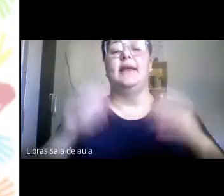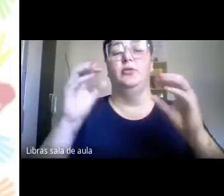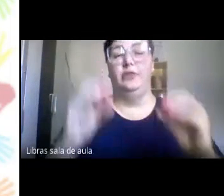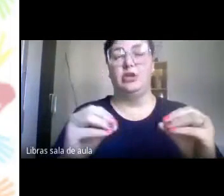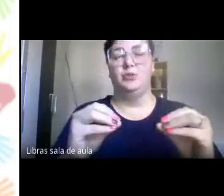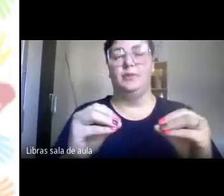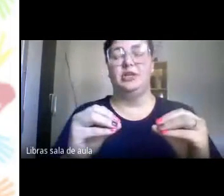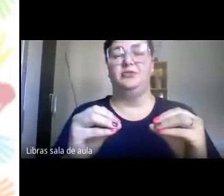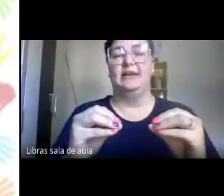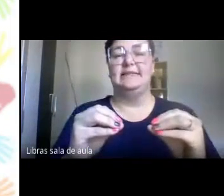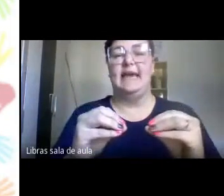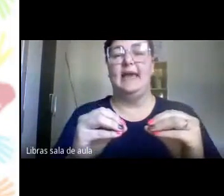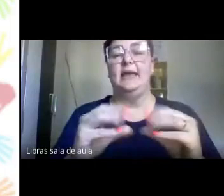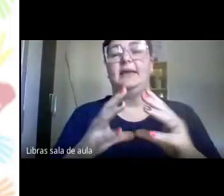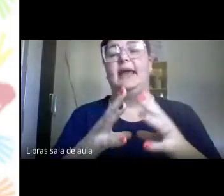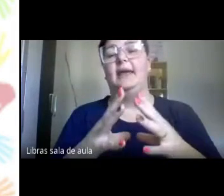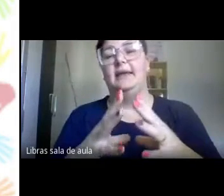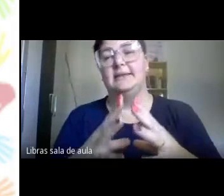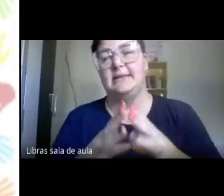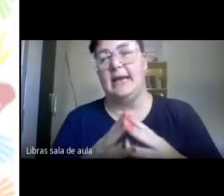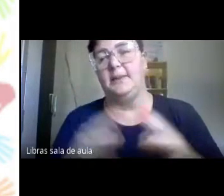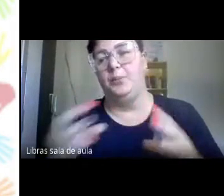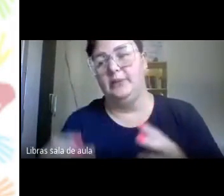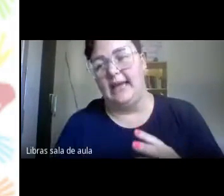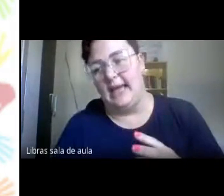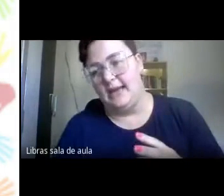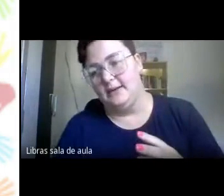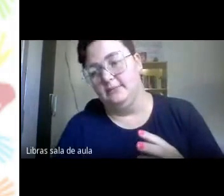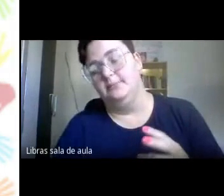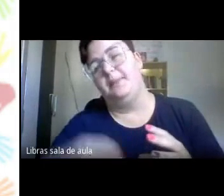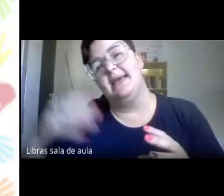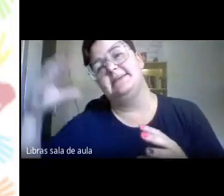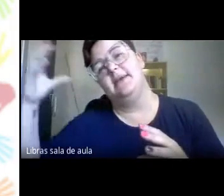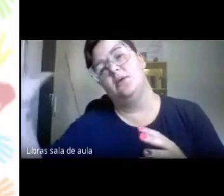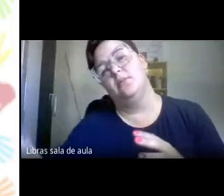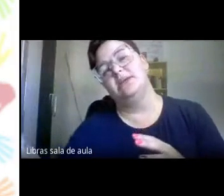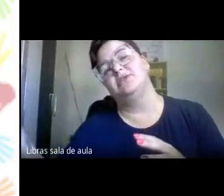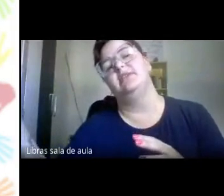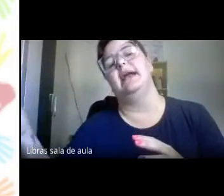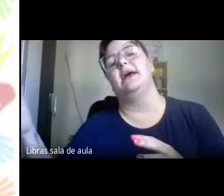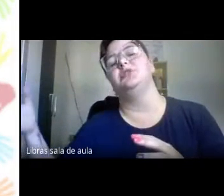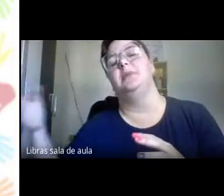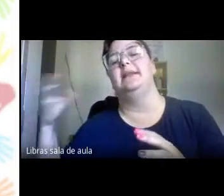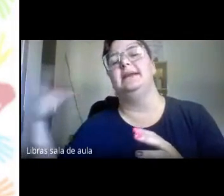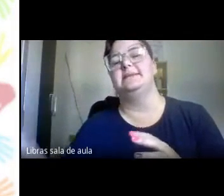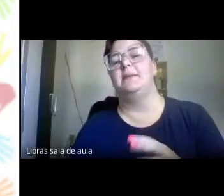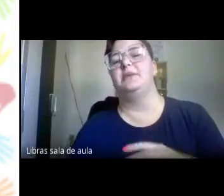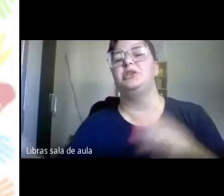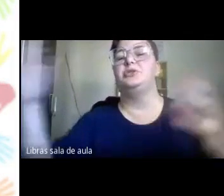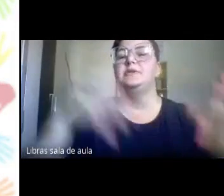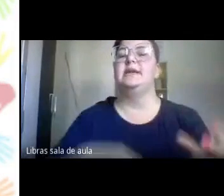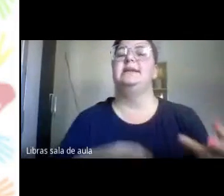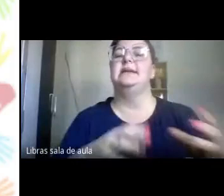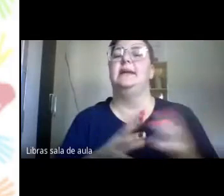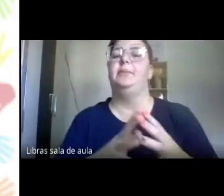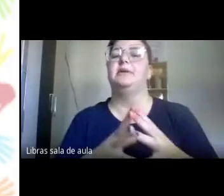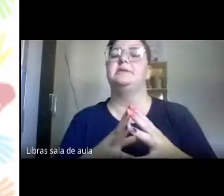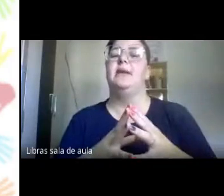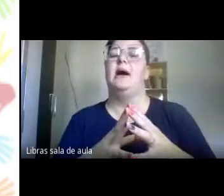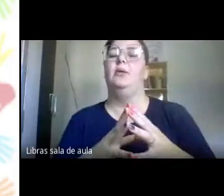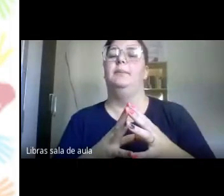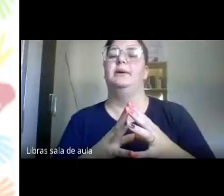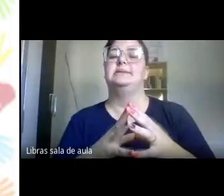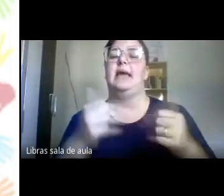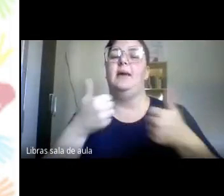Aí tem um vídeo para a gente fazer e quem quiser e puder, pense em alguma atividade para trazer para a gente socializar na